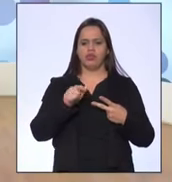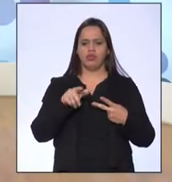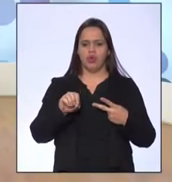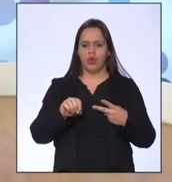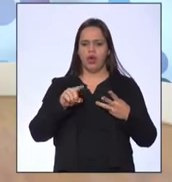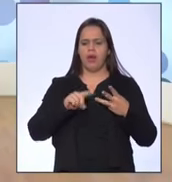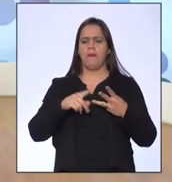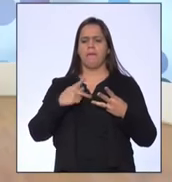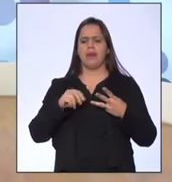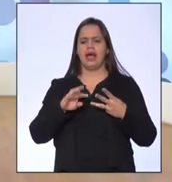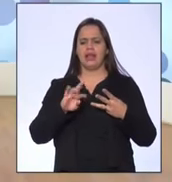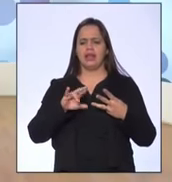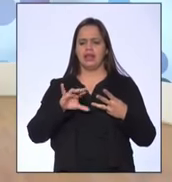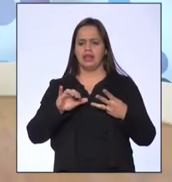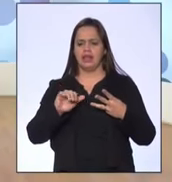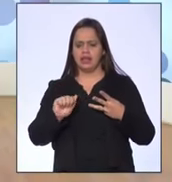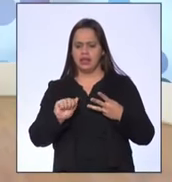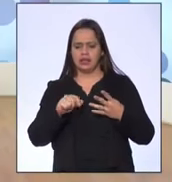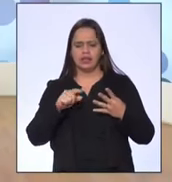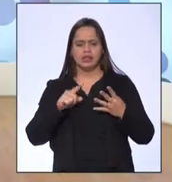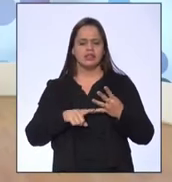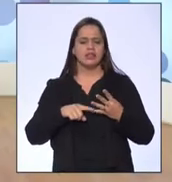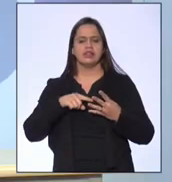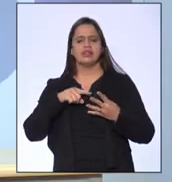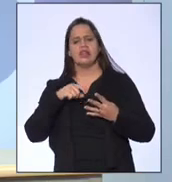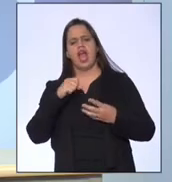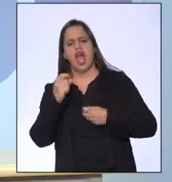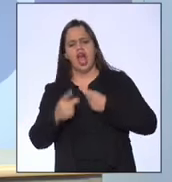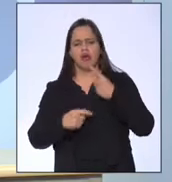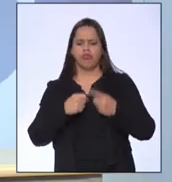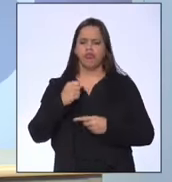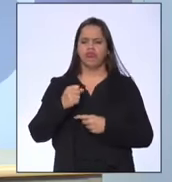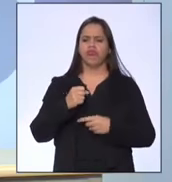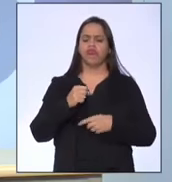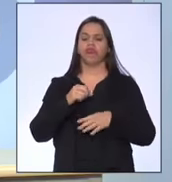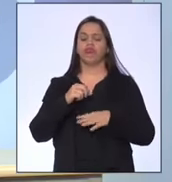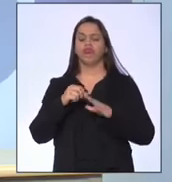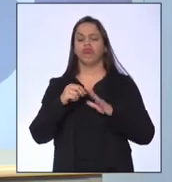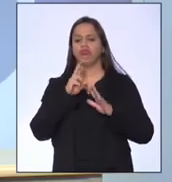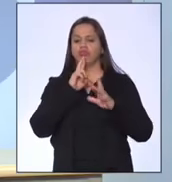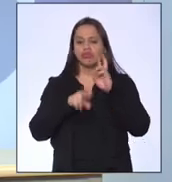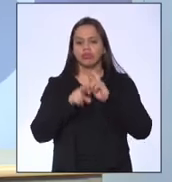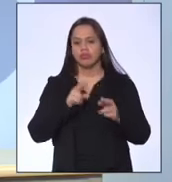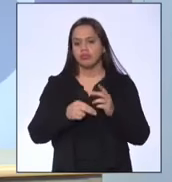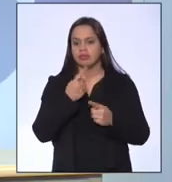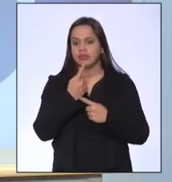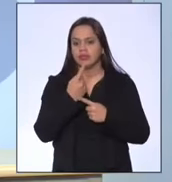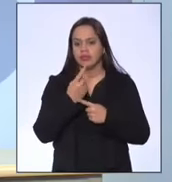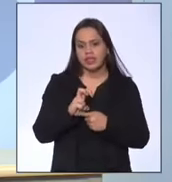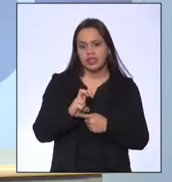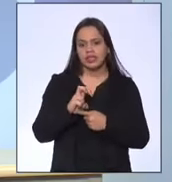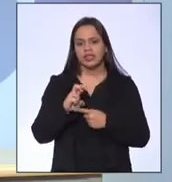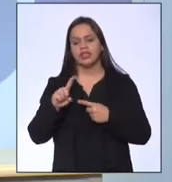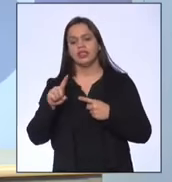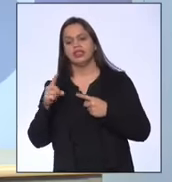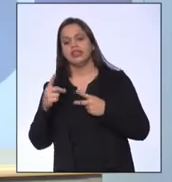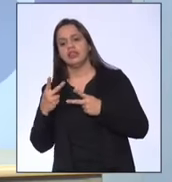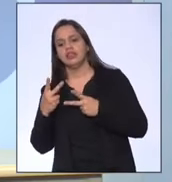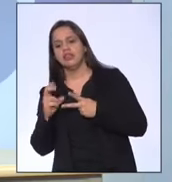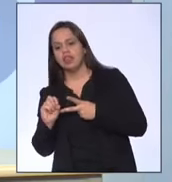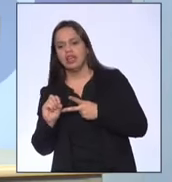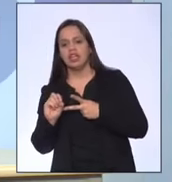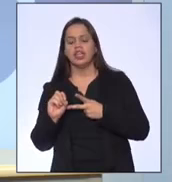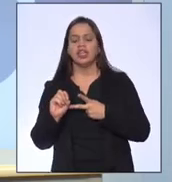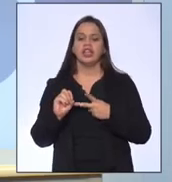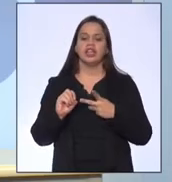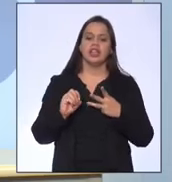A Patrícia. Alguns responderam 15, outros responderam 20 e